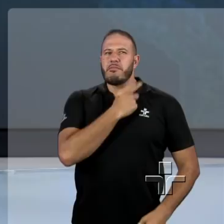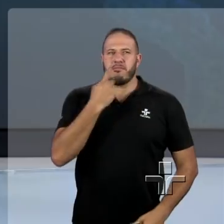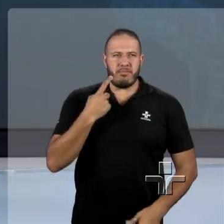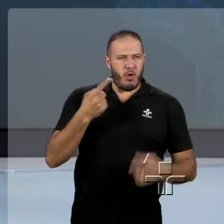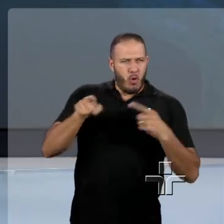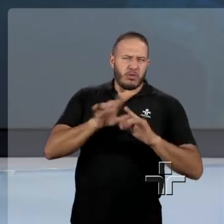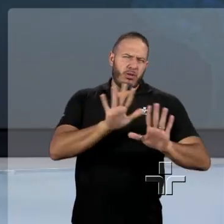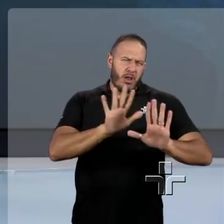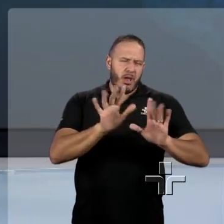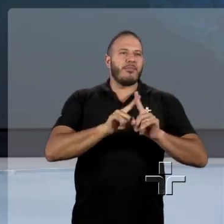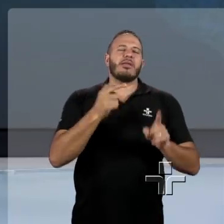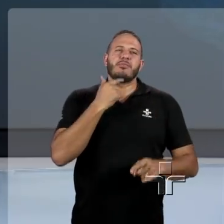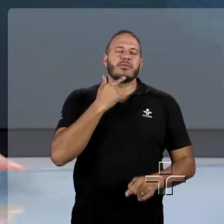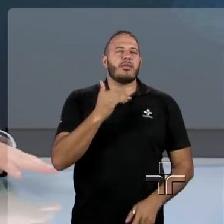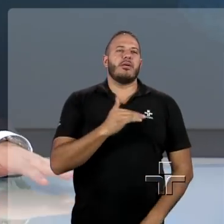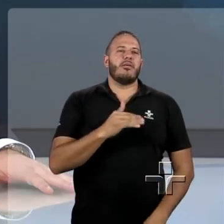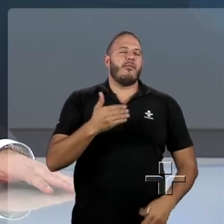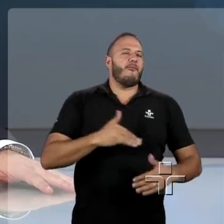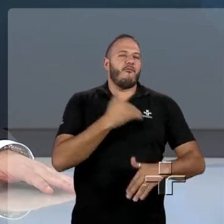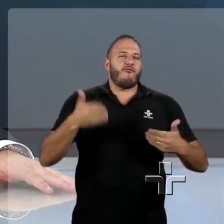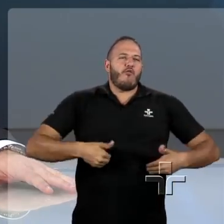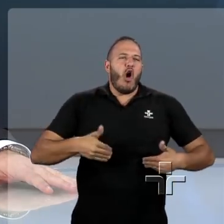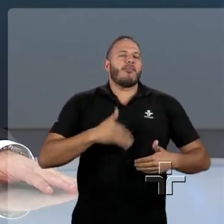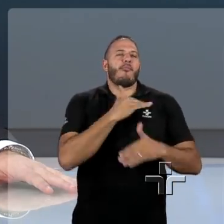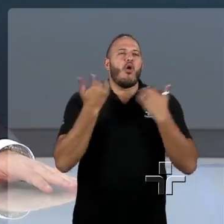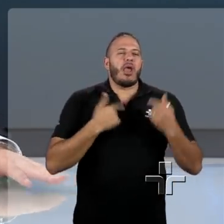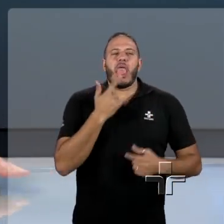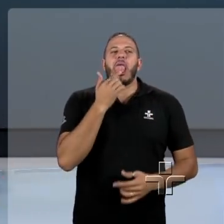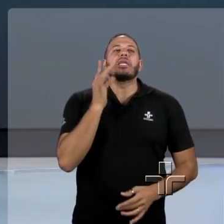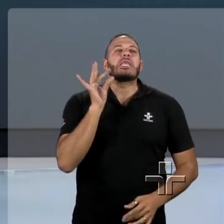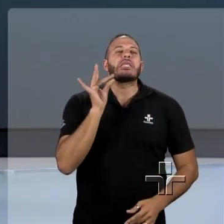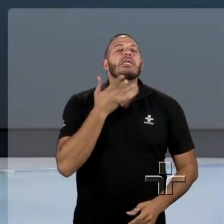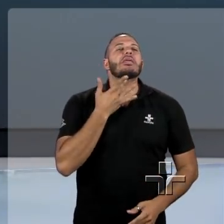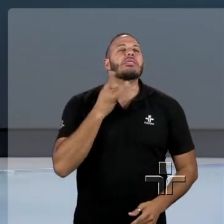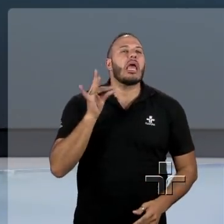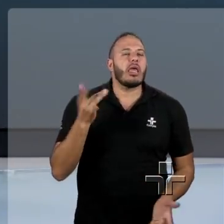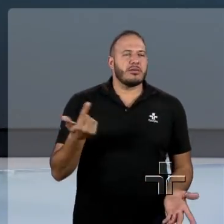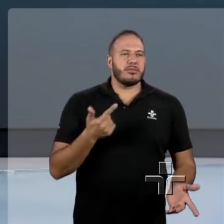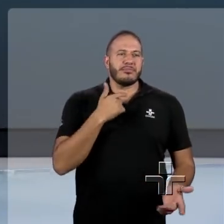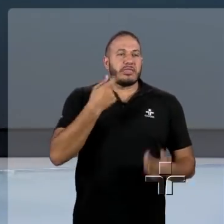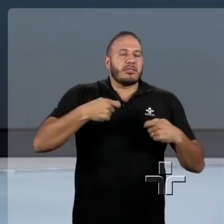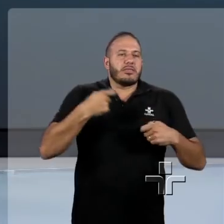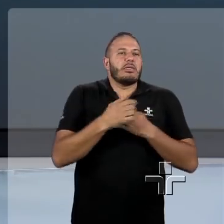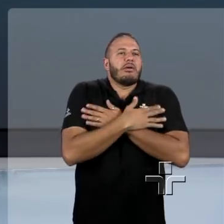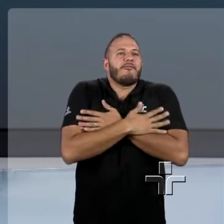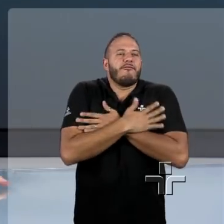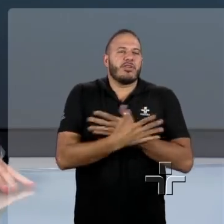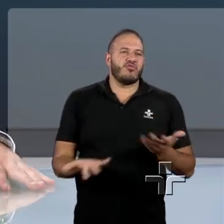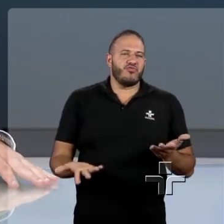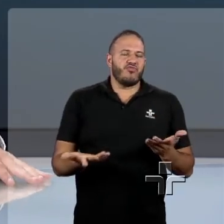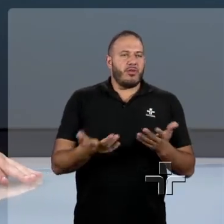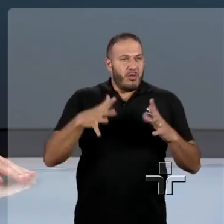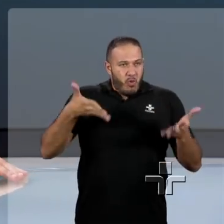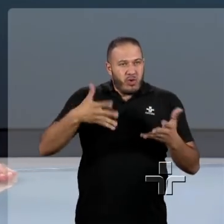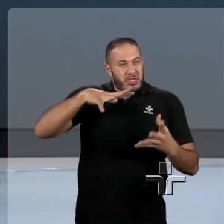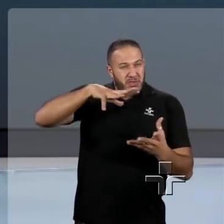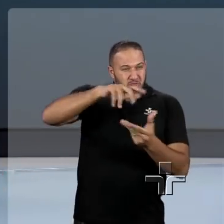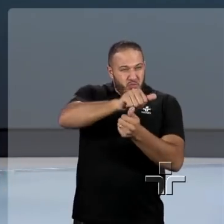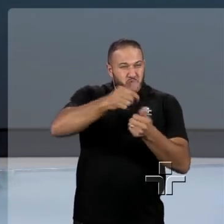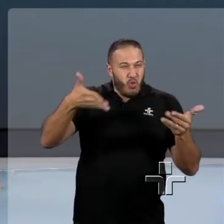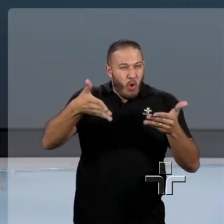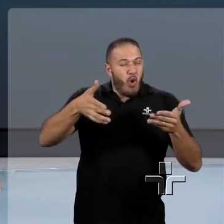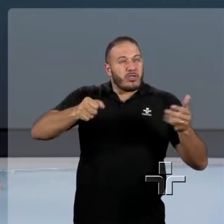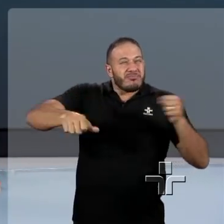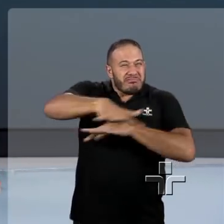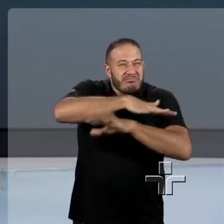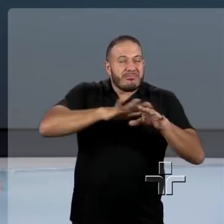mas ninguém precisa morrer de fome, ninguém precisa morrer de sede, ninguém precisa morrer de frio. Este mundo globalizado cria